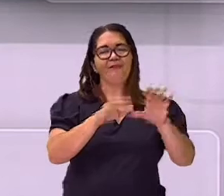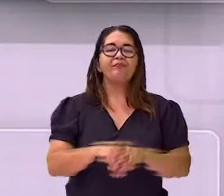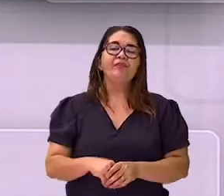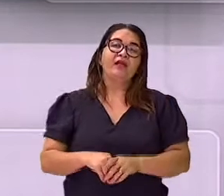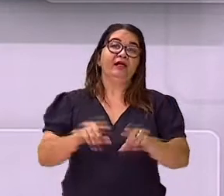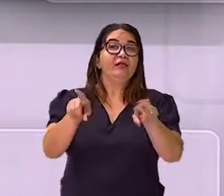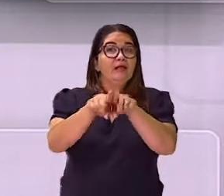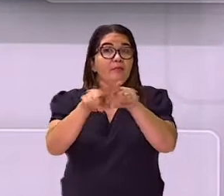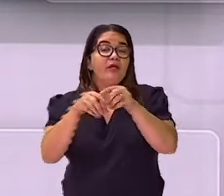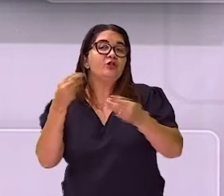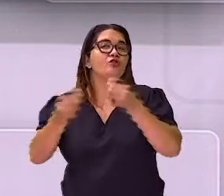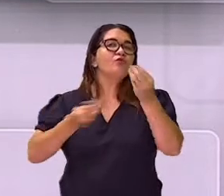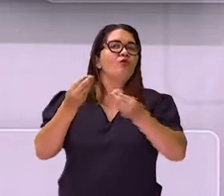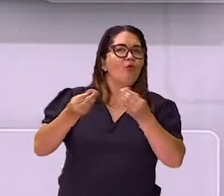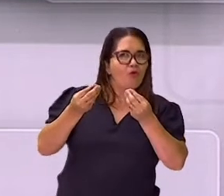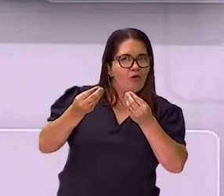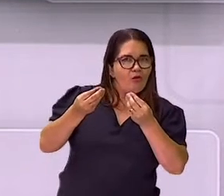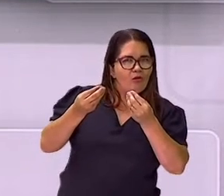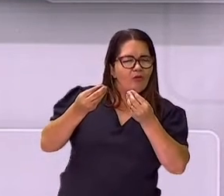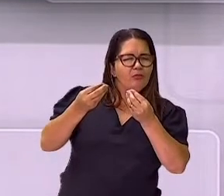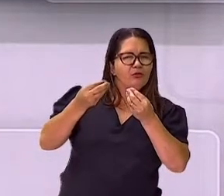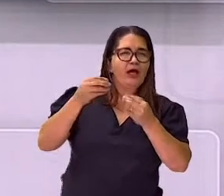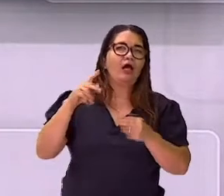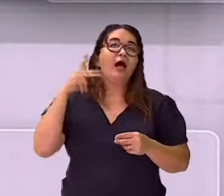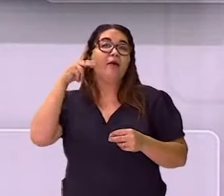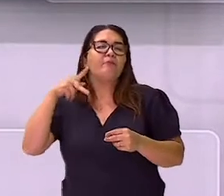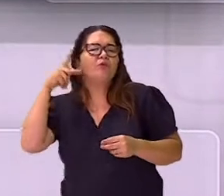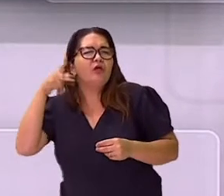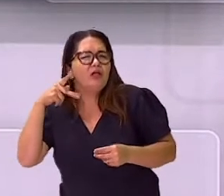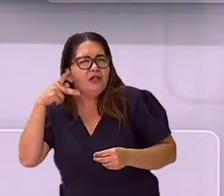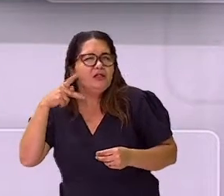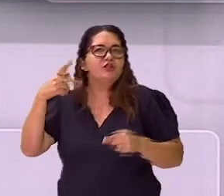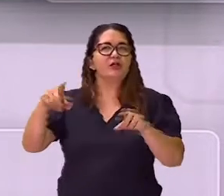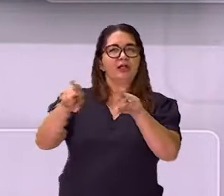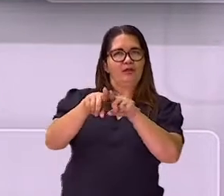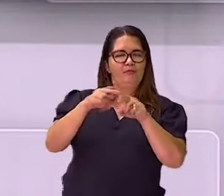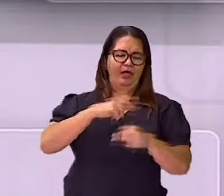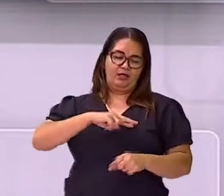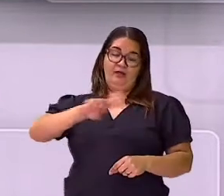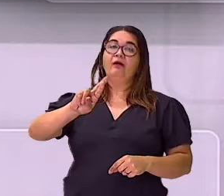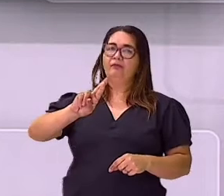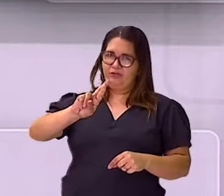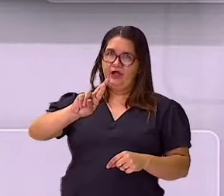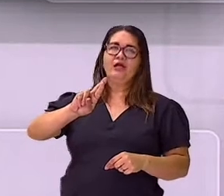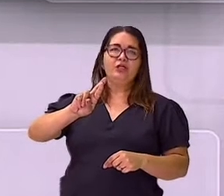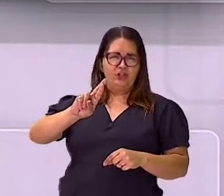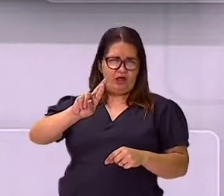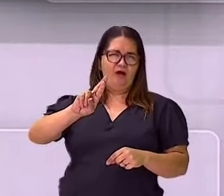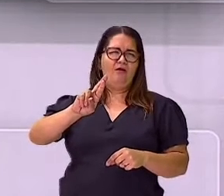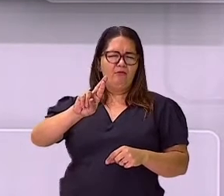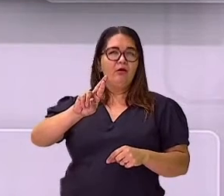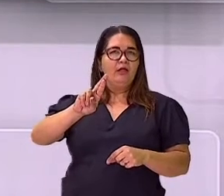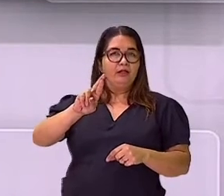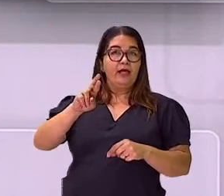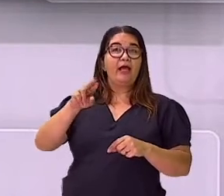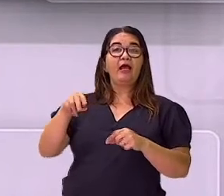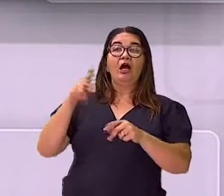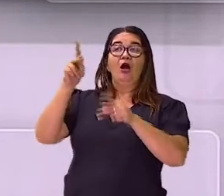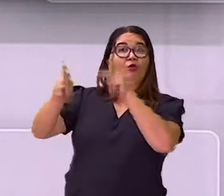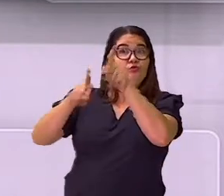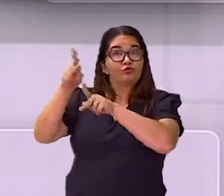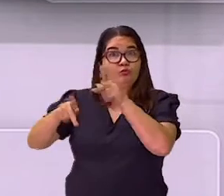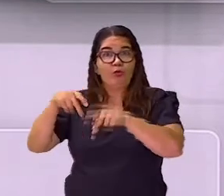política ecumênica, uma tolerância que se caracterizava pelo respeito às culturas dos